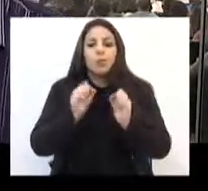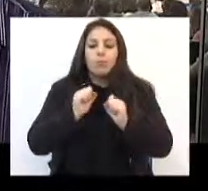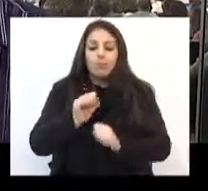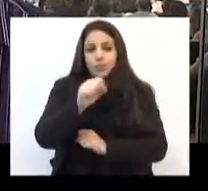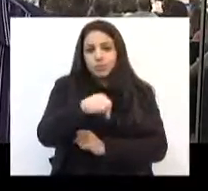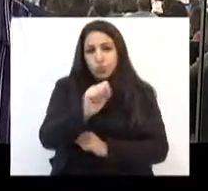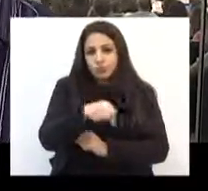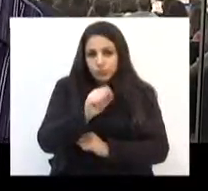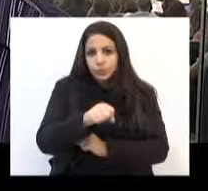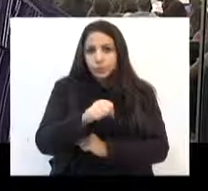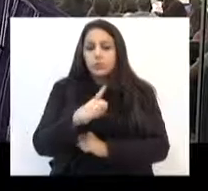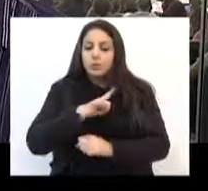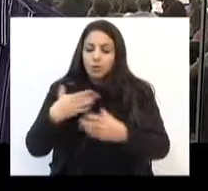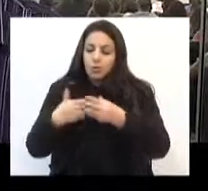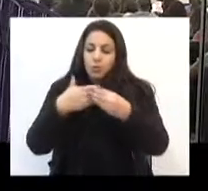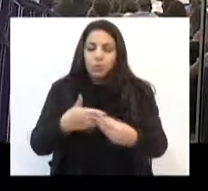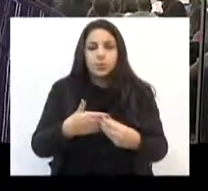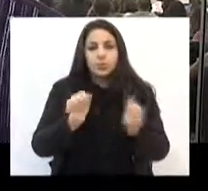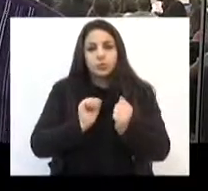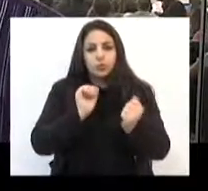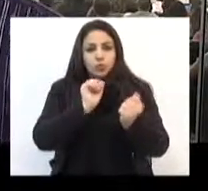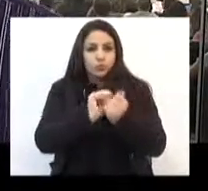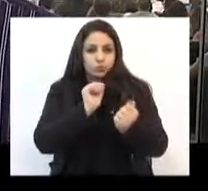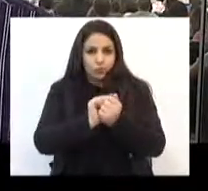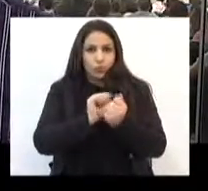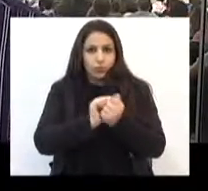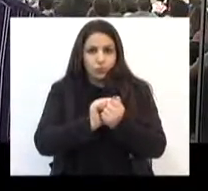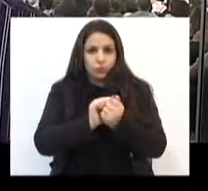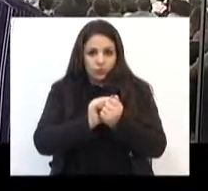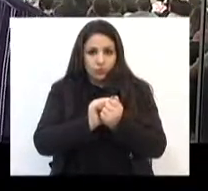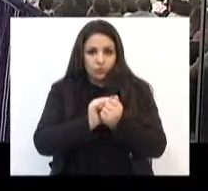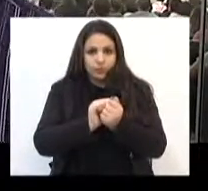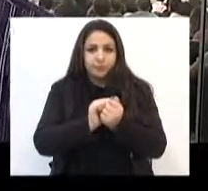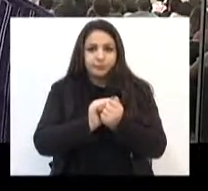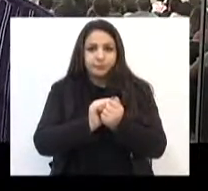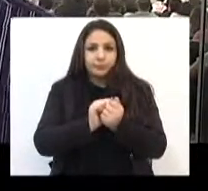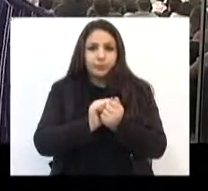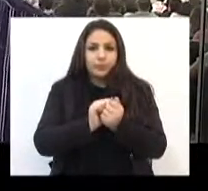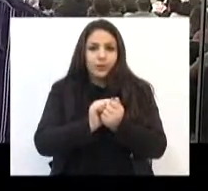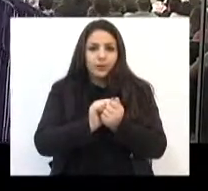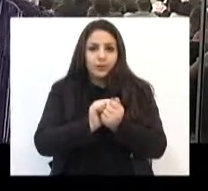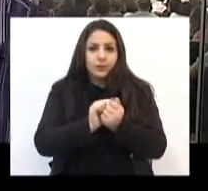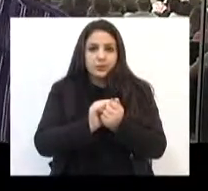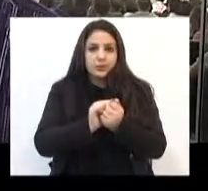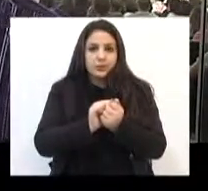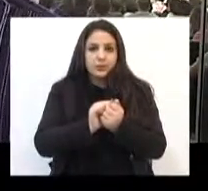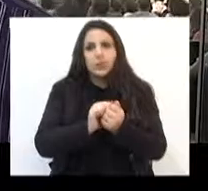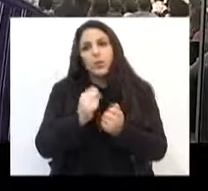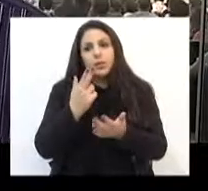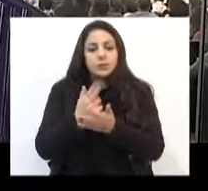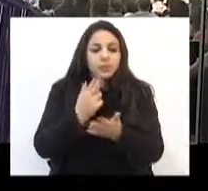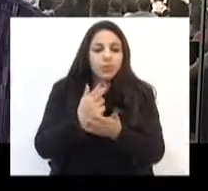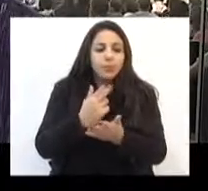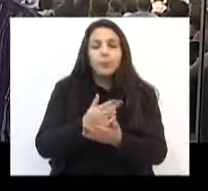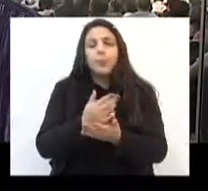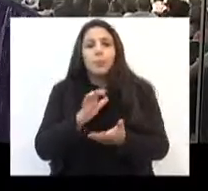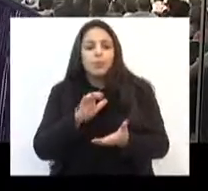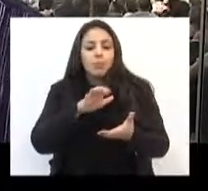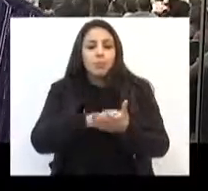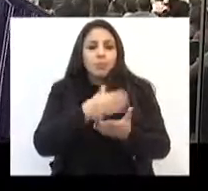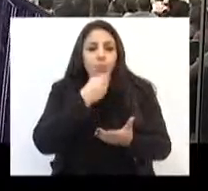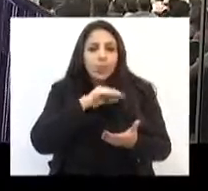hospital, a gente se preocupa, obviamente, em primeiro lugar, é o atendimento dessa pessoa. Numa gestante também a gente se preocupa em ter esse